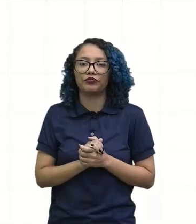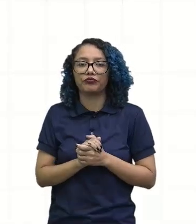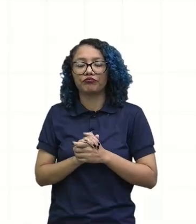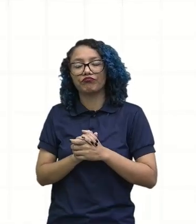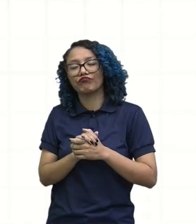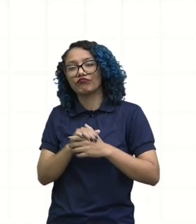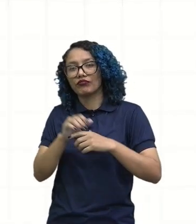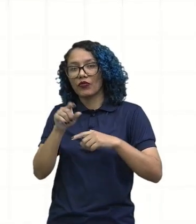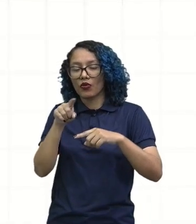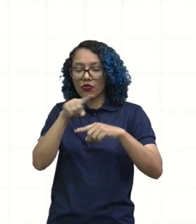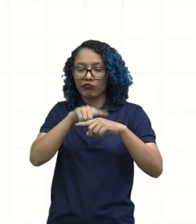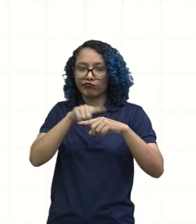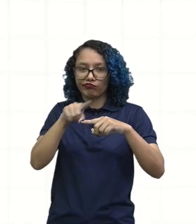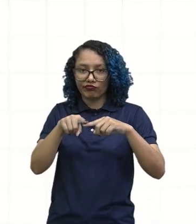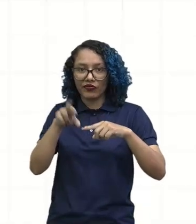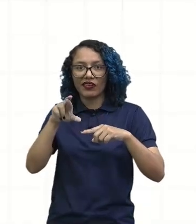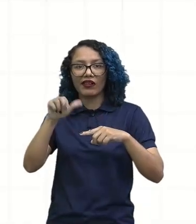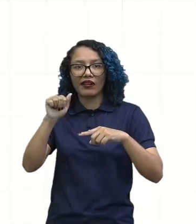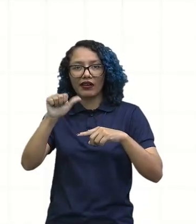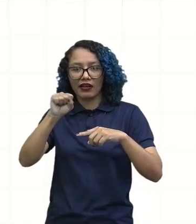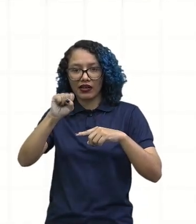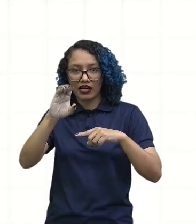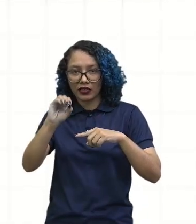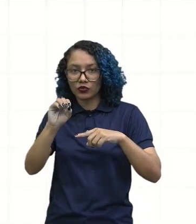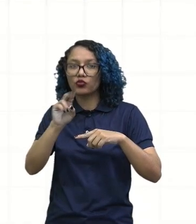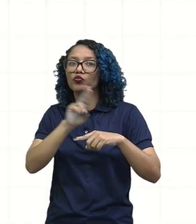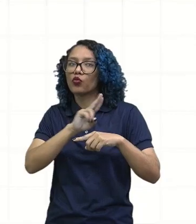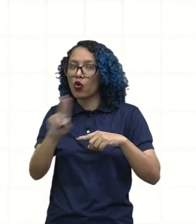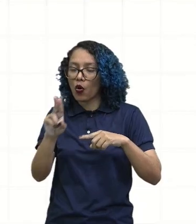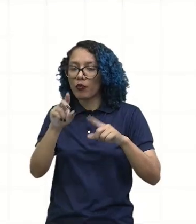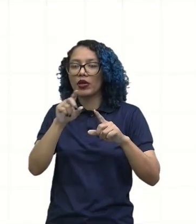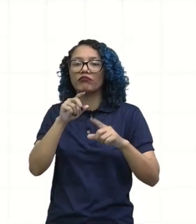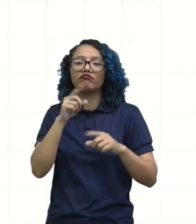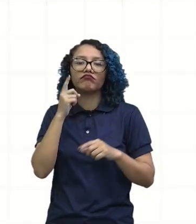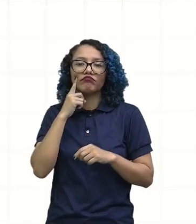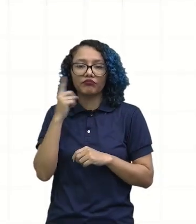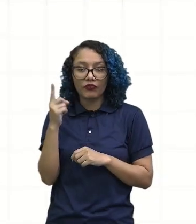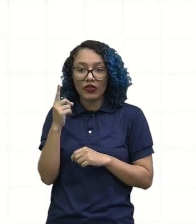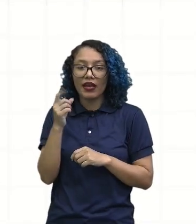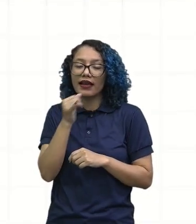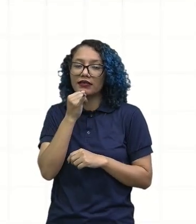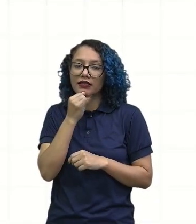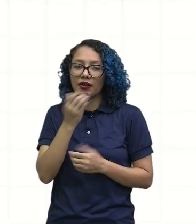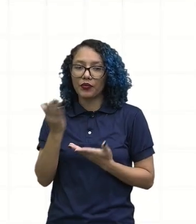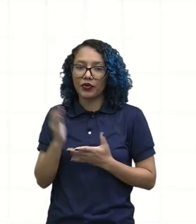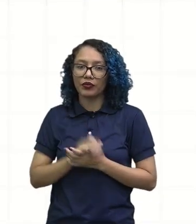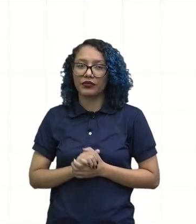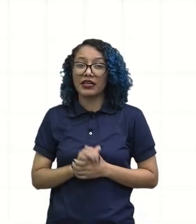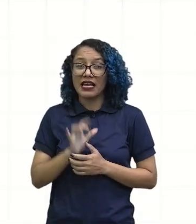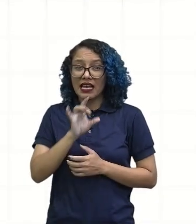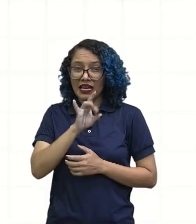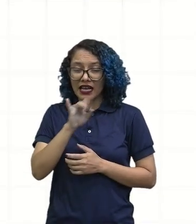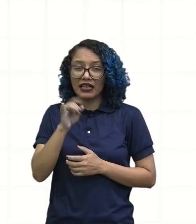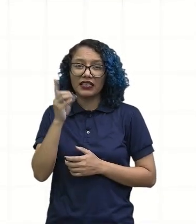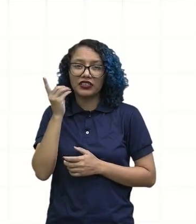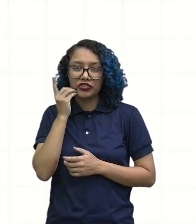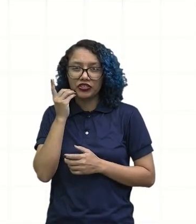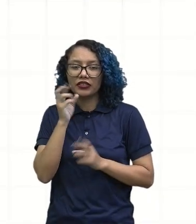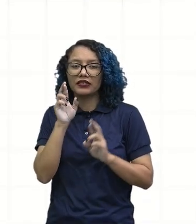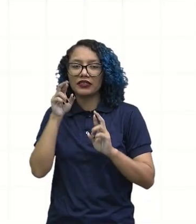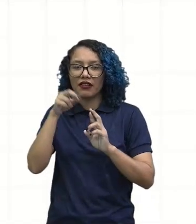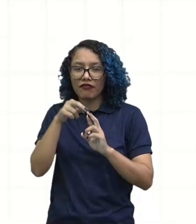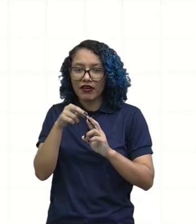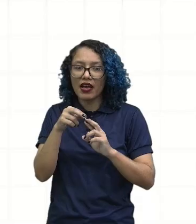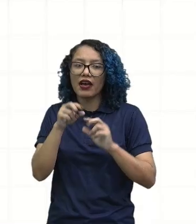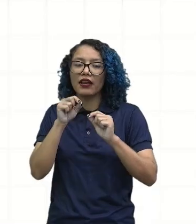mede 180, e eu tenho aqui, ó, um exemplo. Cada dia foi considerado como uma unidade de medida do ângulo descrito pela